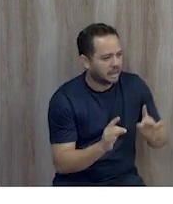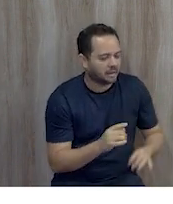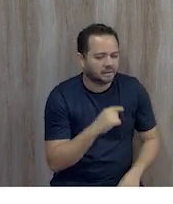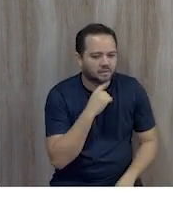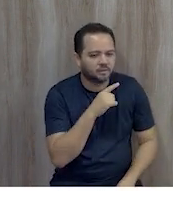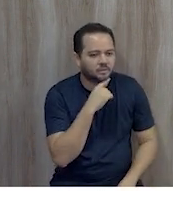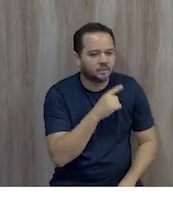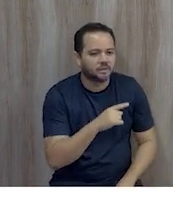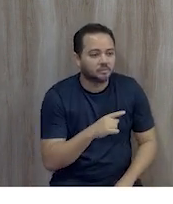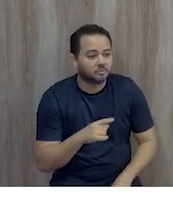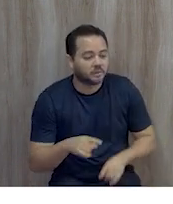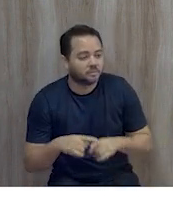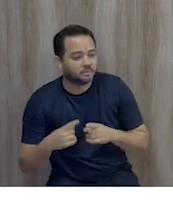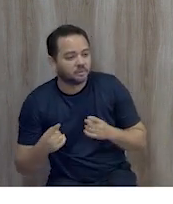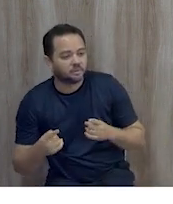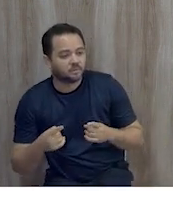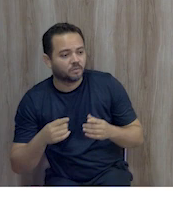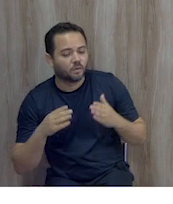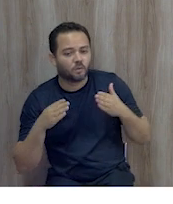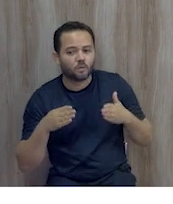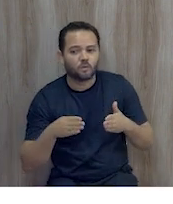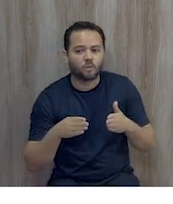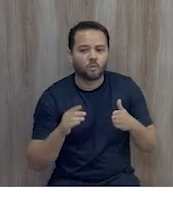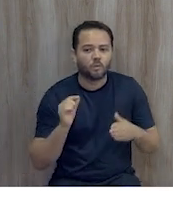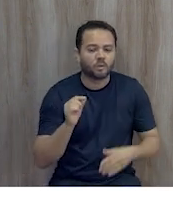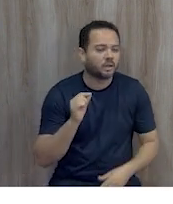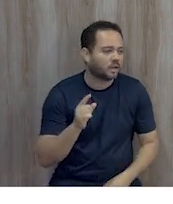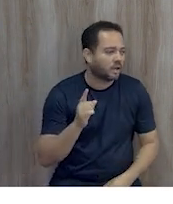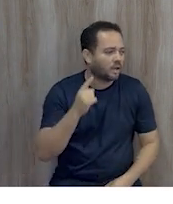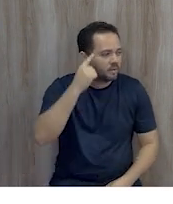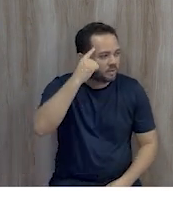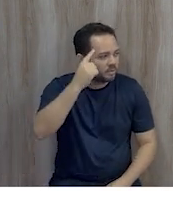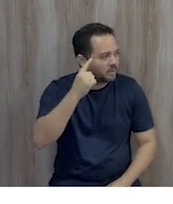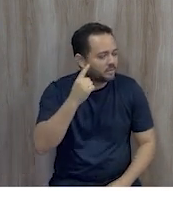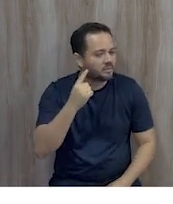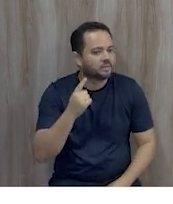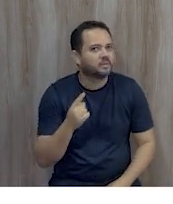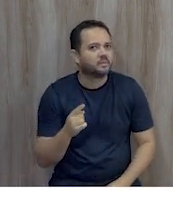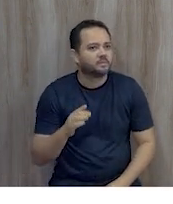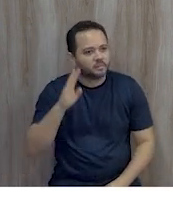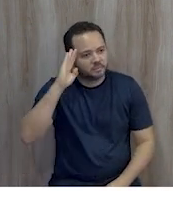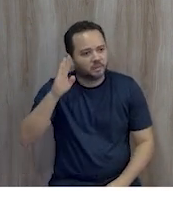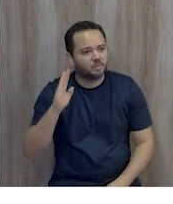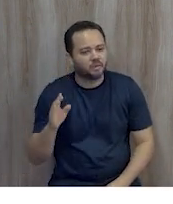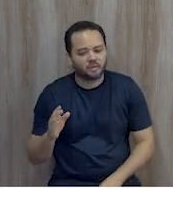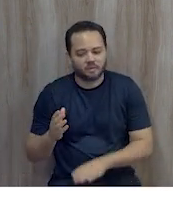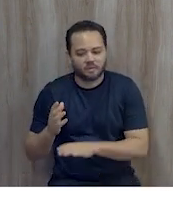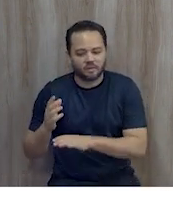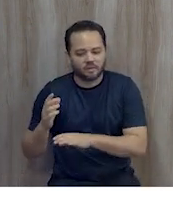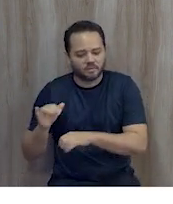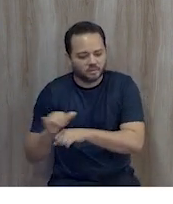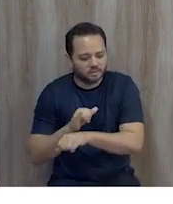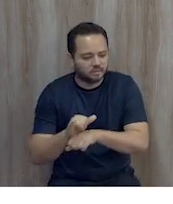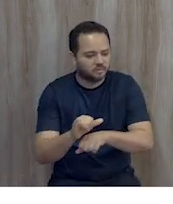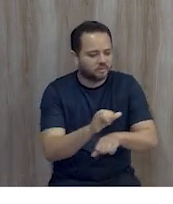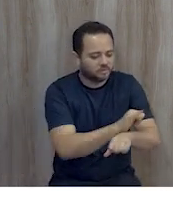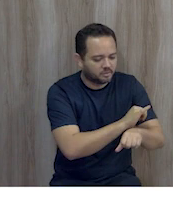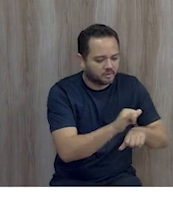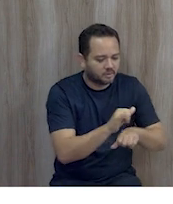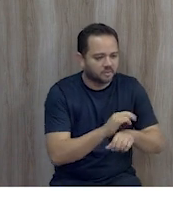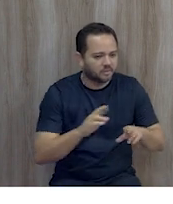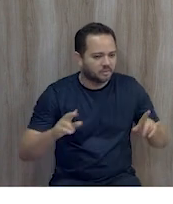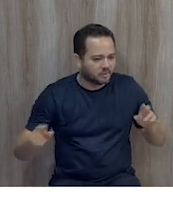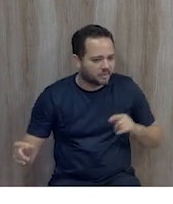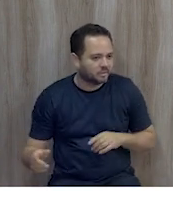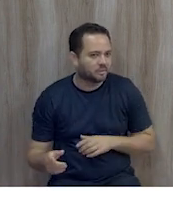técnica exige, mas é a gente levar para casa essa mensagem da interdisciplinaridade. Por quê? Eu preciso fazer só pério para